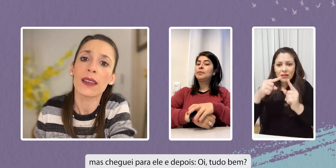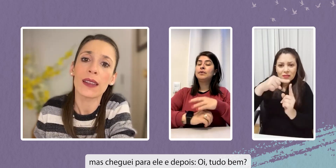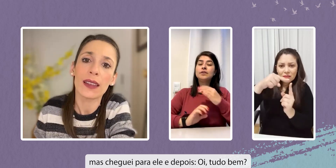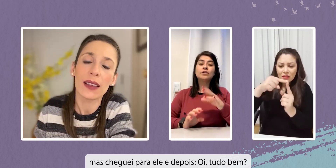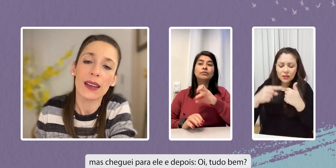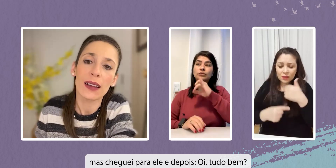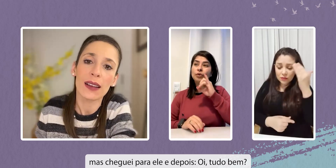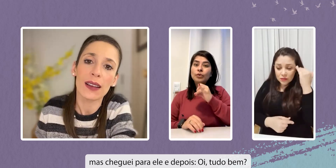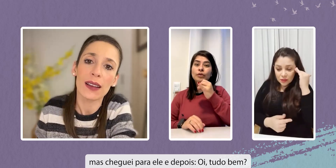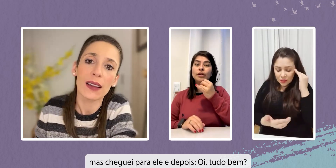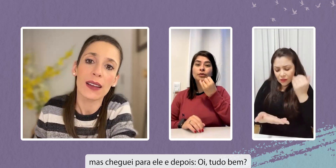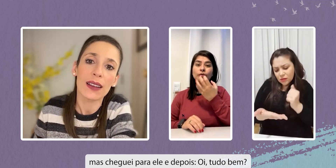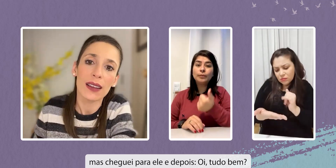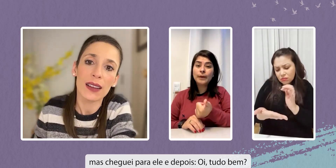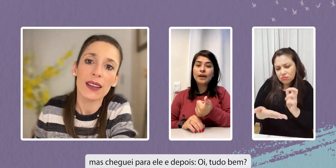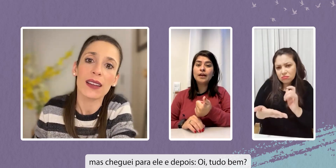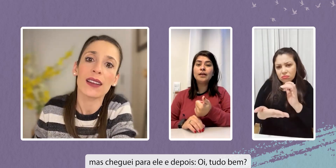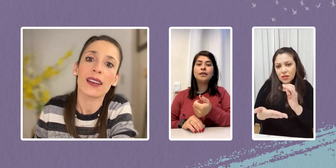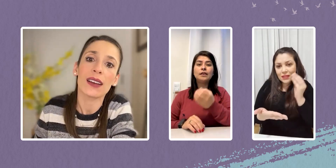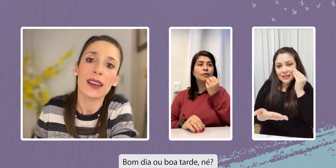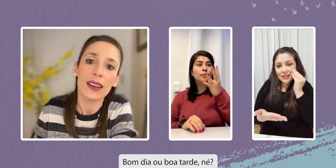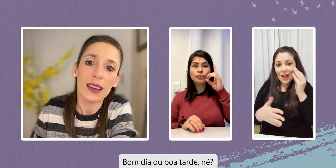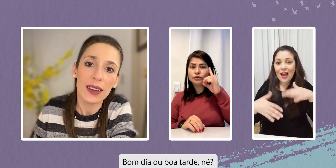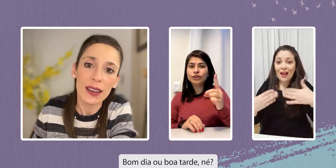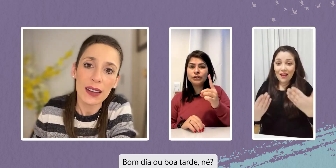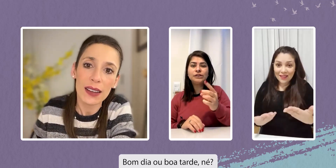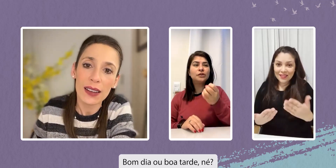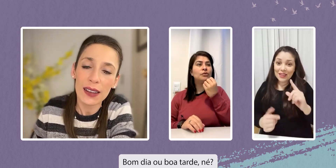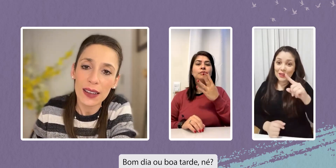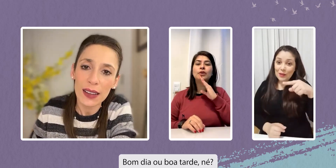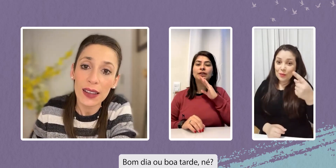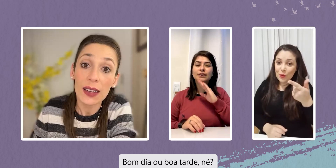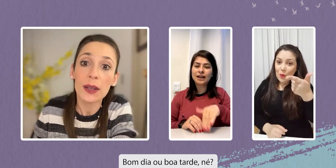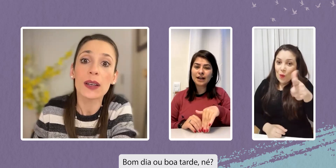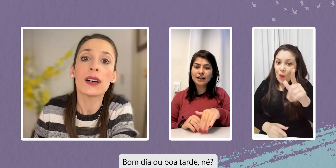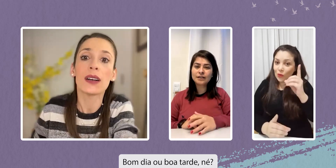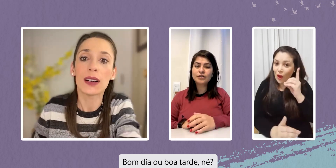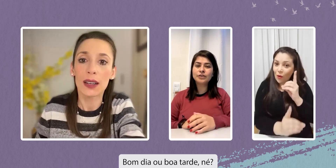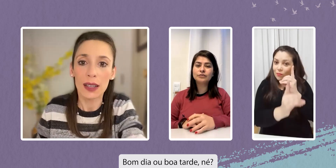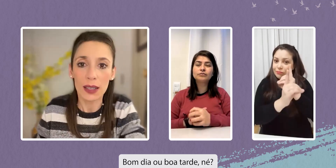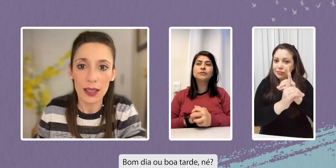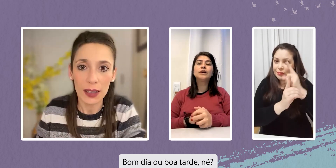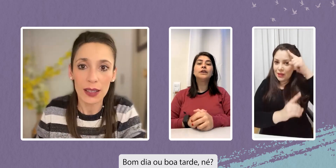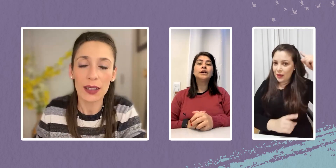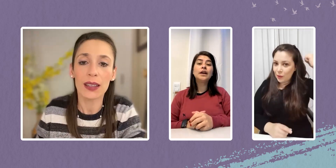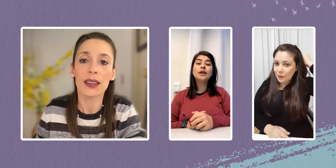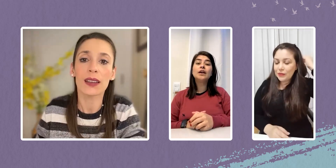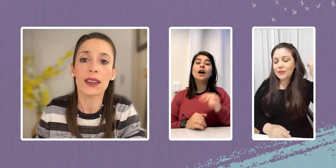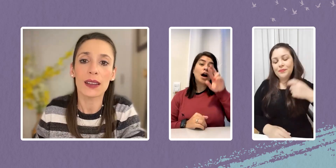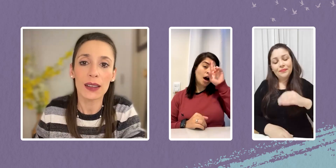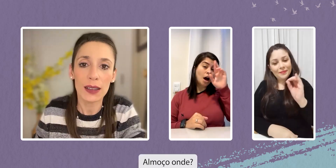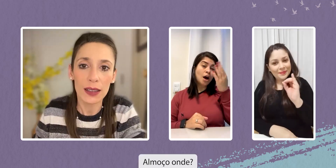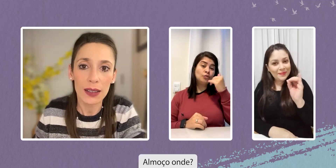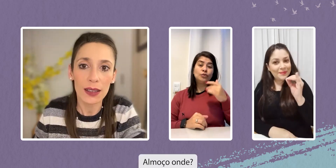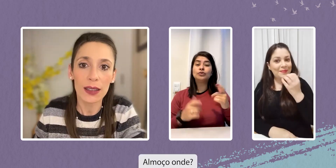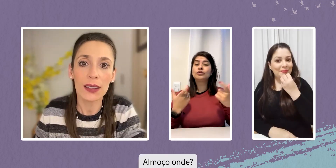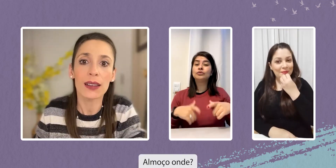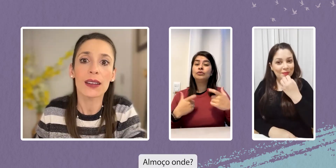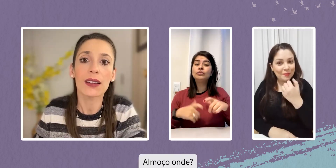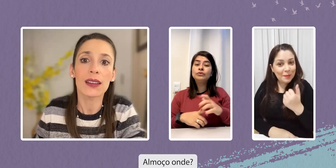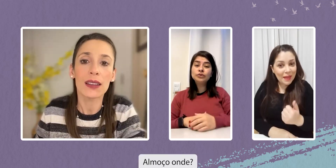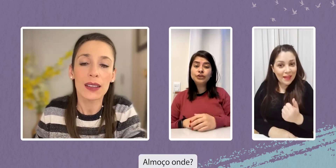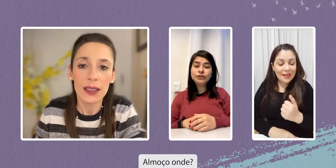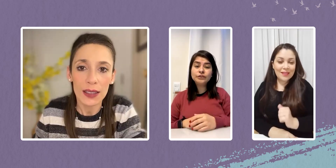ele depois. Oi, tudo bem? Bom dia ou boa tarde, né?